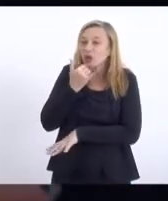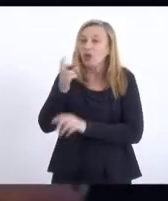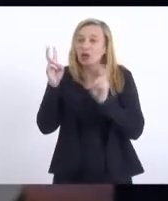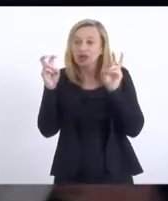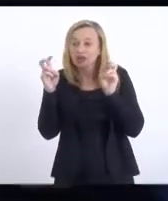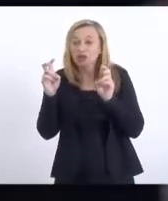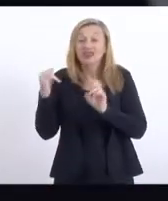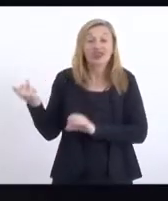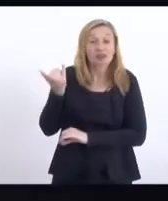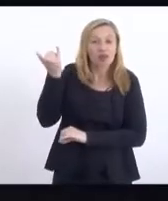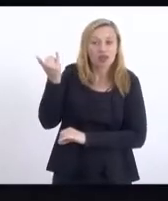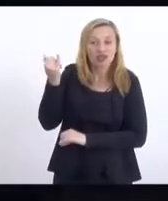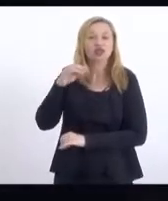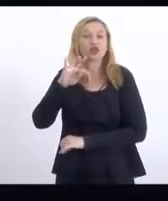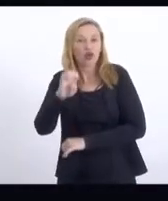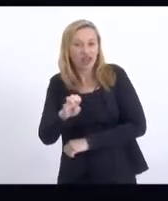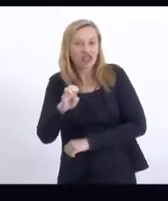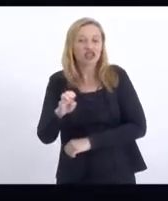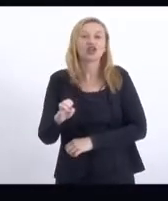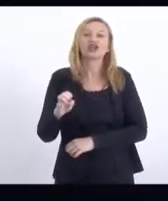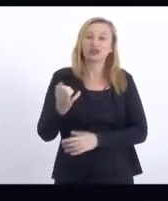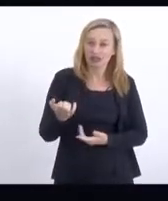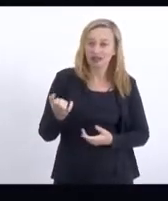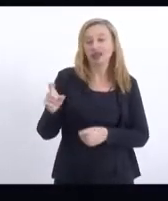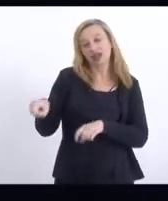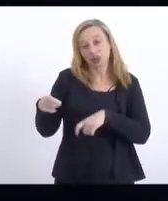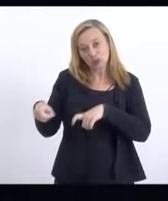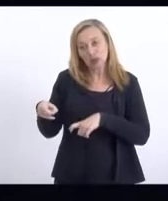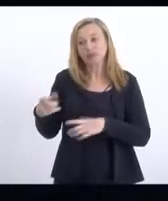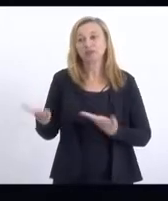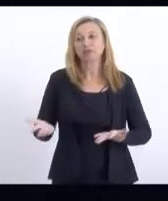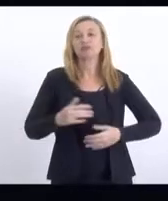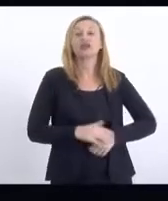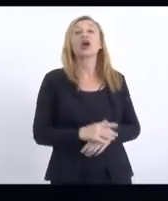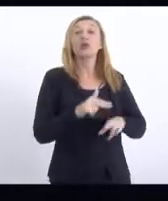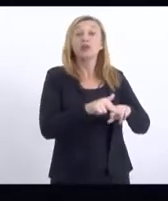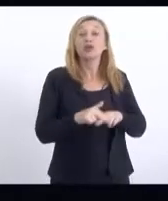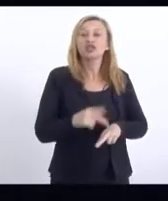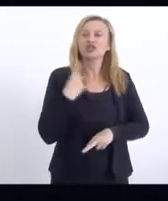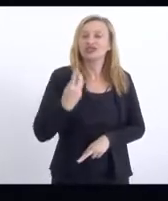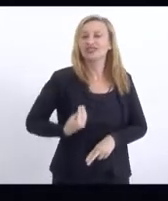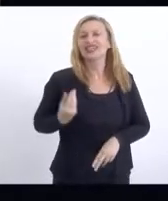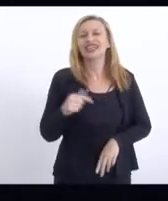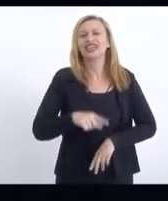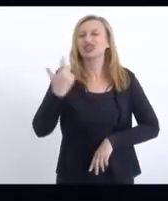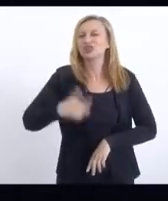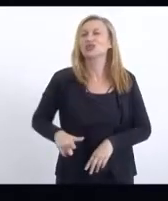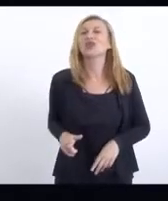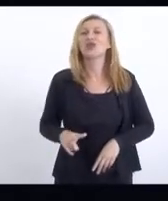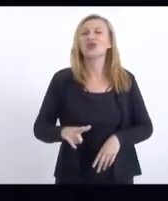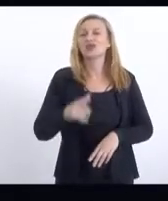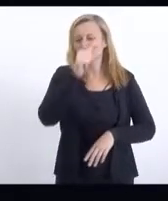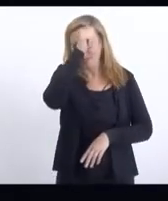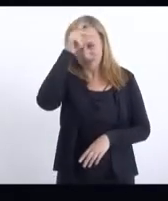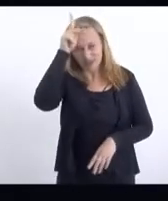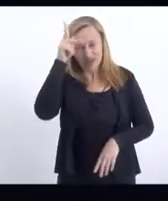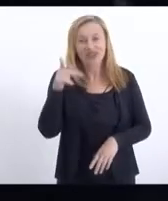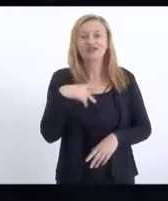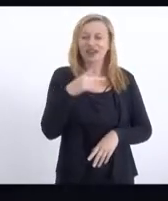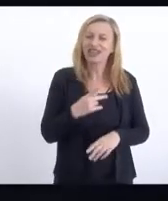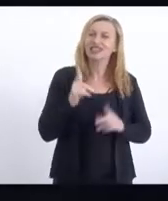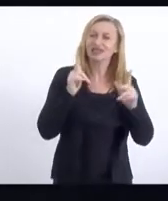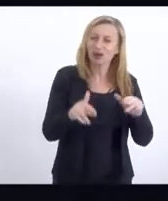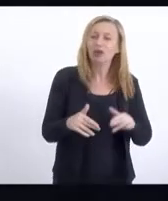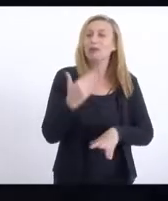agricultura, a importância do Noroeste Fluminense à agricultura. E por isso a gente está aqui mais uma vez, como os outros prefeitos que passaram, batendo a mesma porta